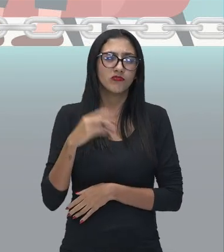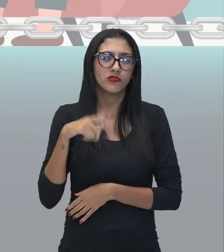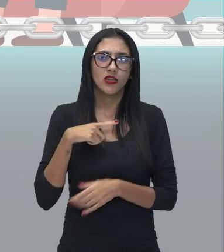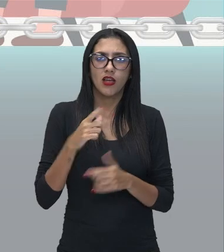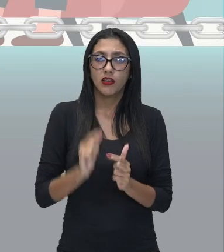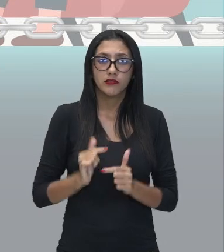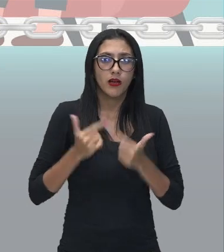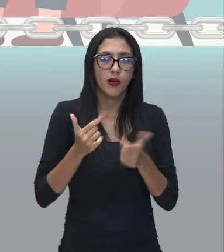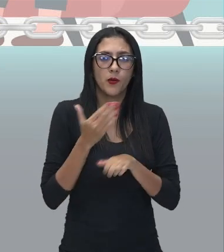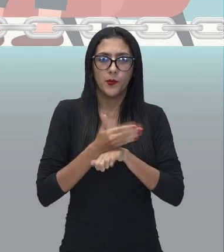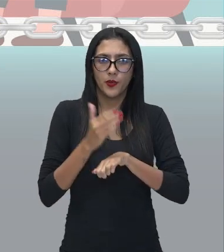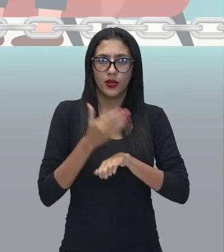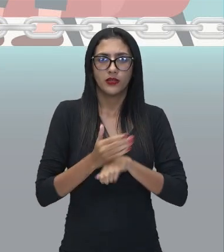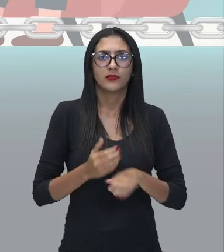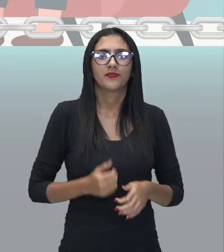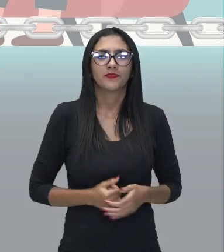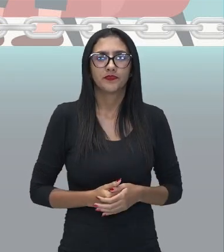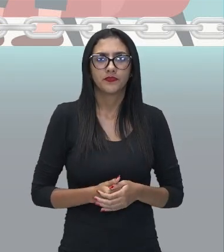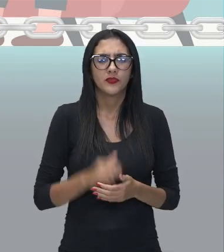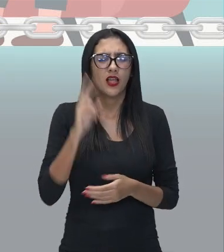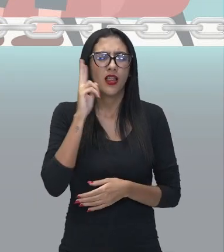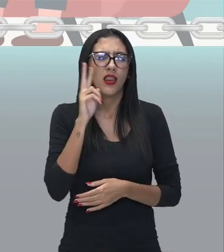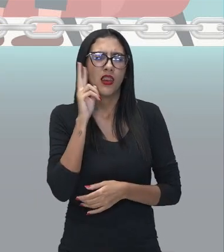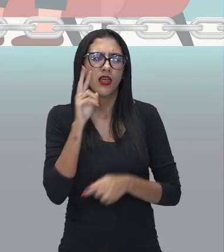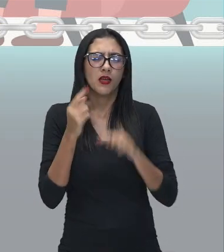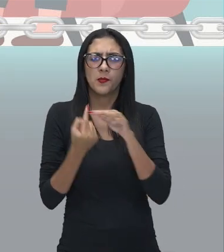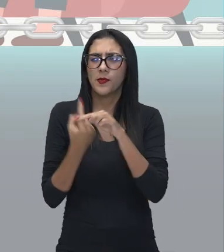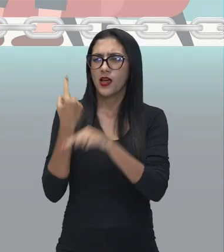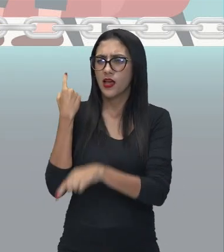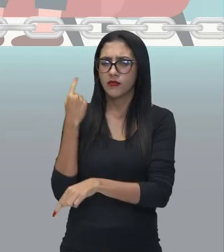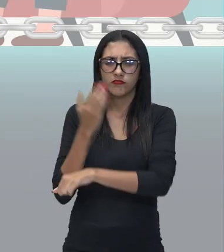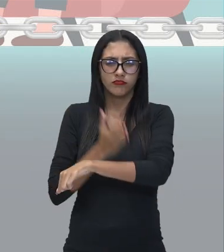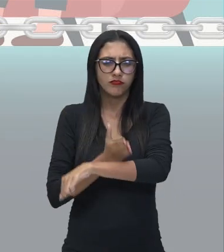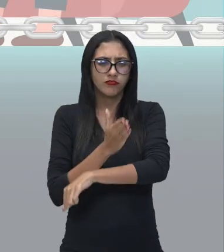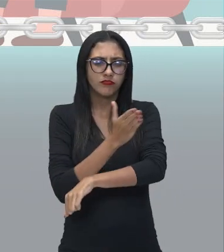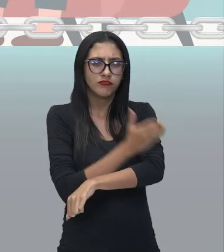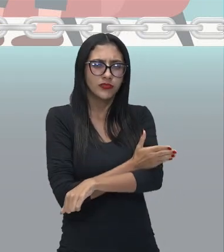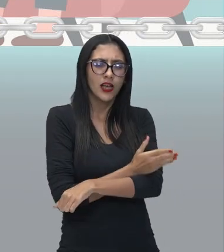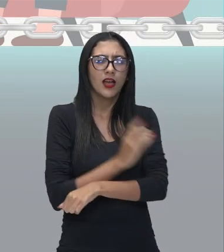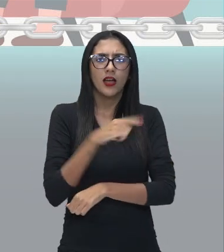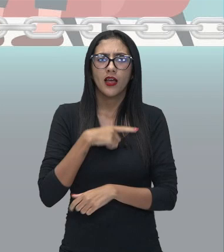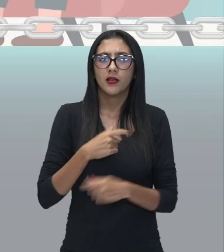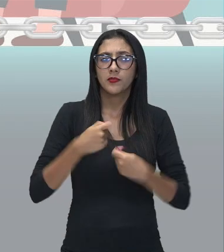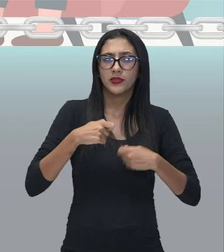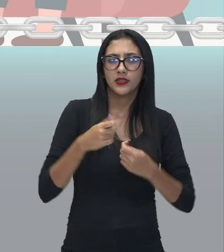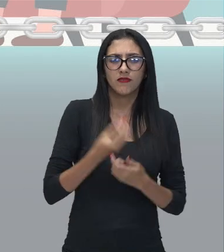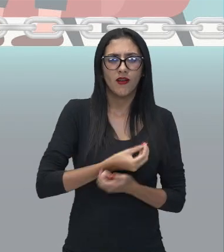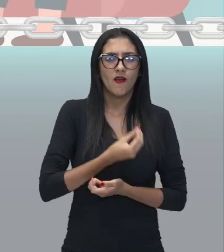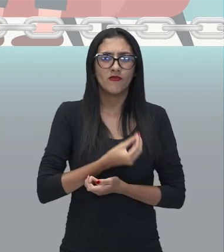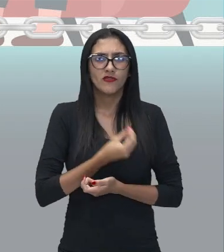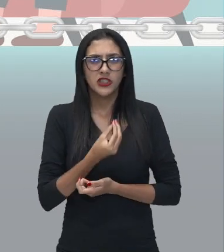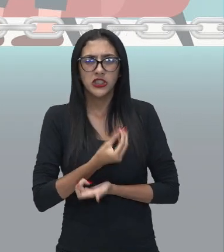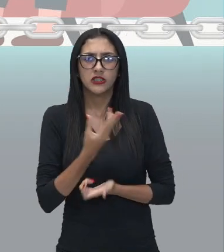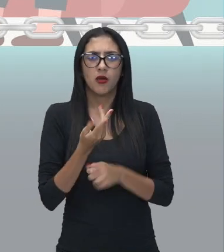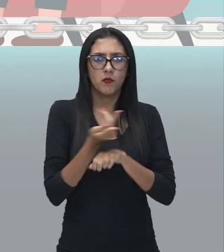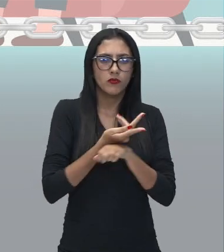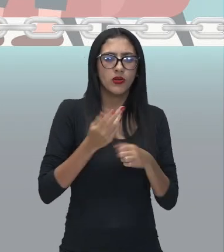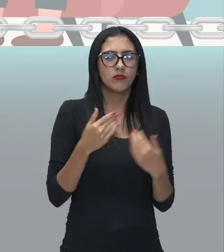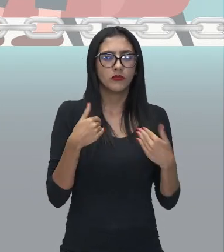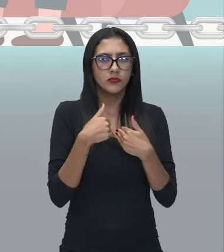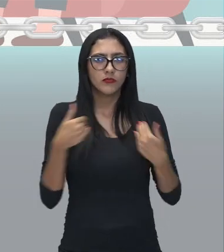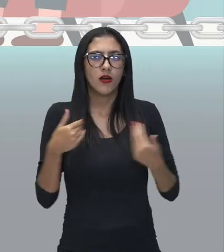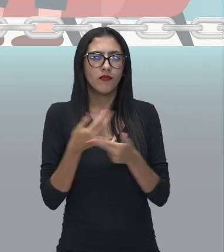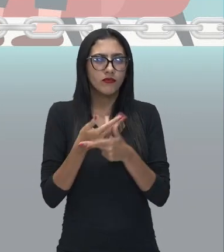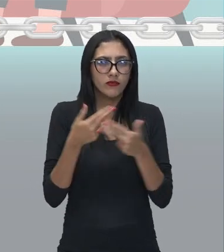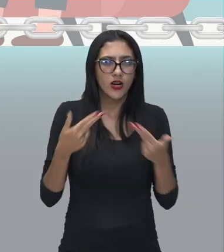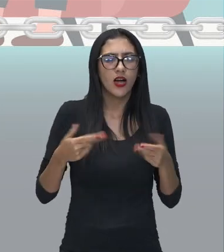das cavernas, que para que eles pudessem, né, sobreviver através da caça, né, através da busca